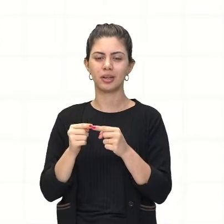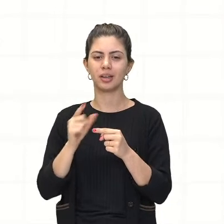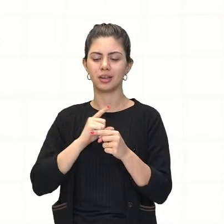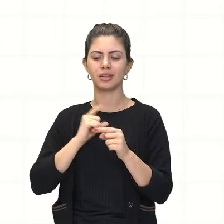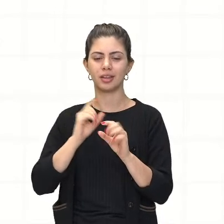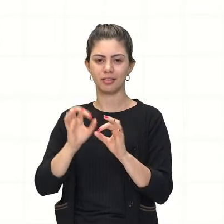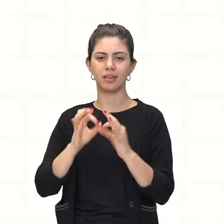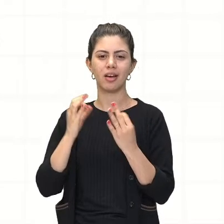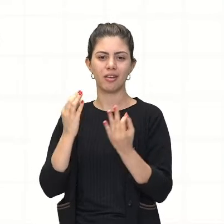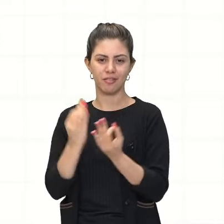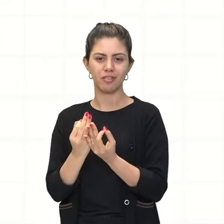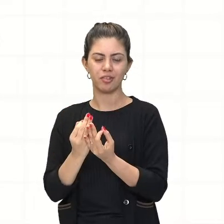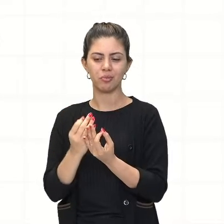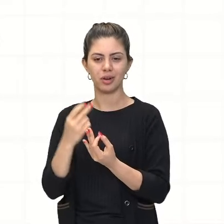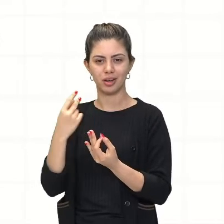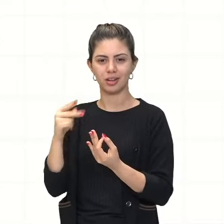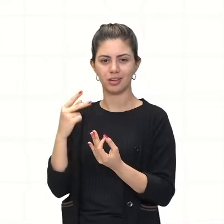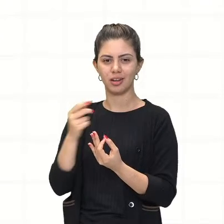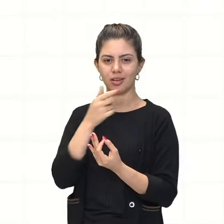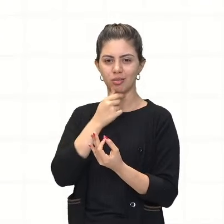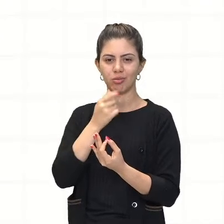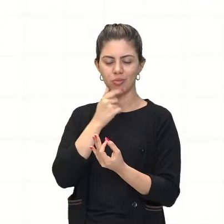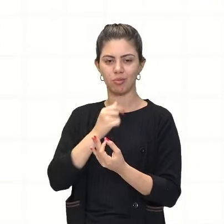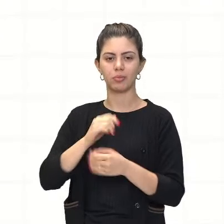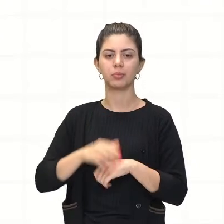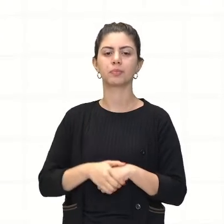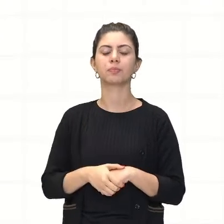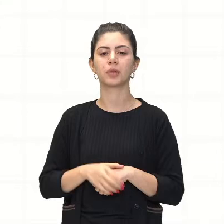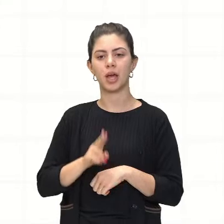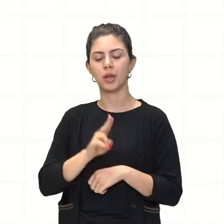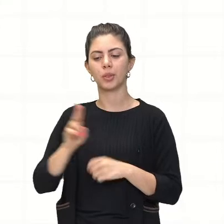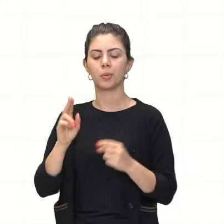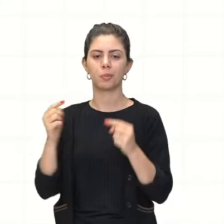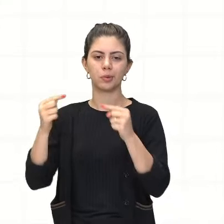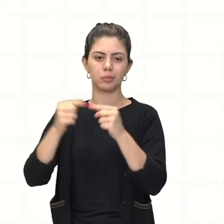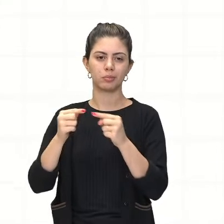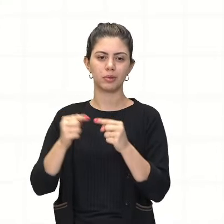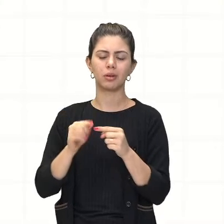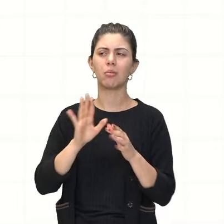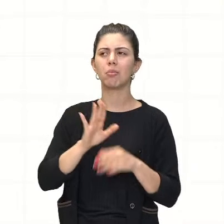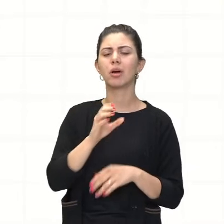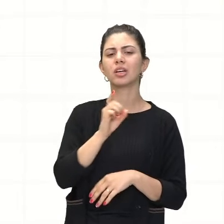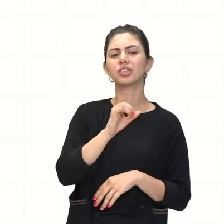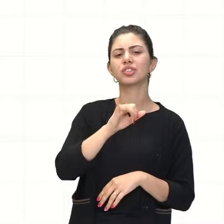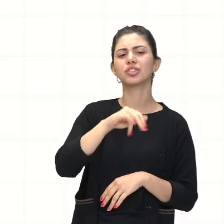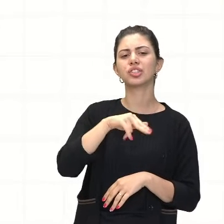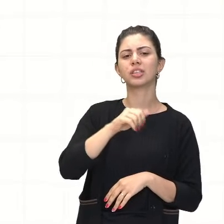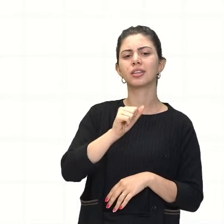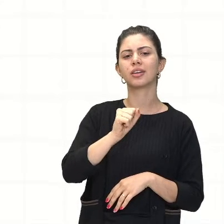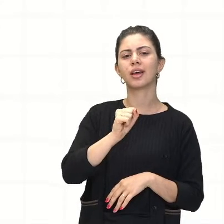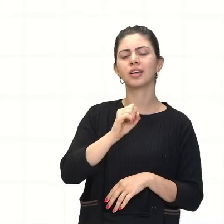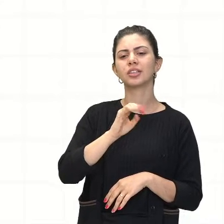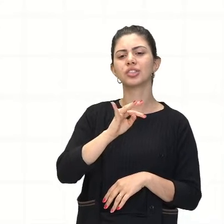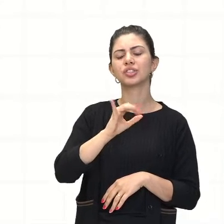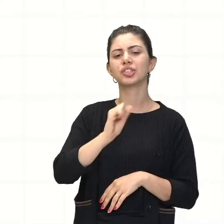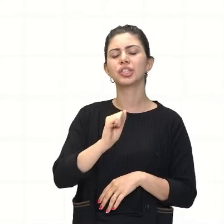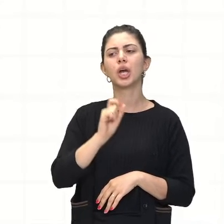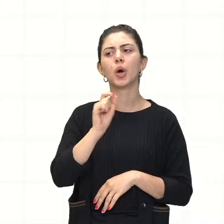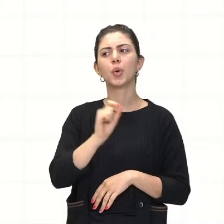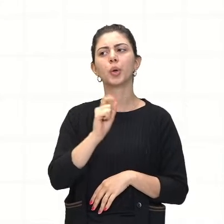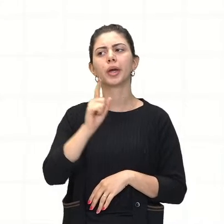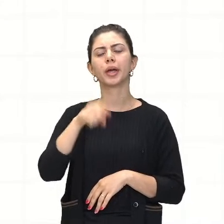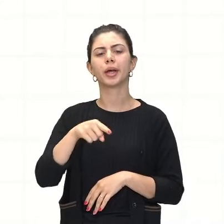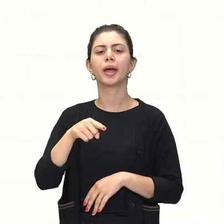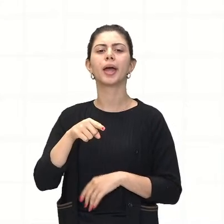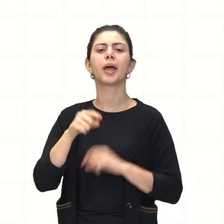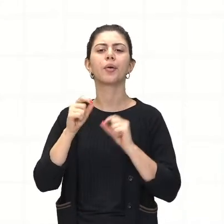família paterna de Afonso Henriques. Aí, professor, o que é dinastia? Dinastia é quando ocorre a